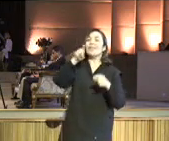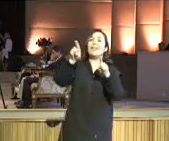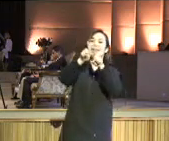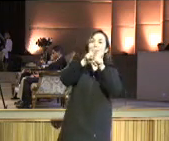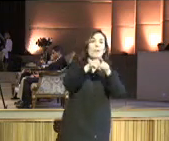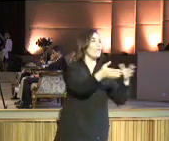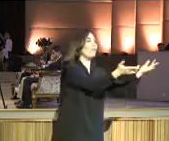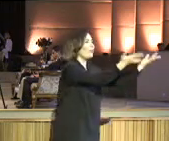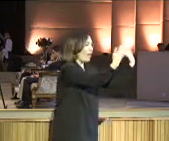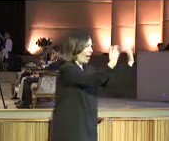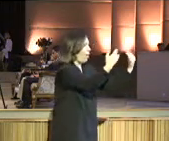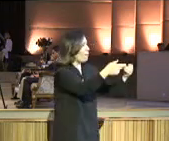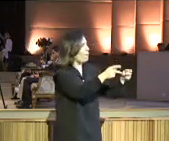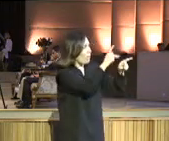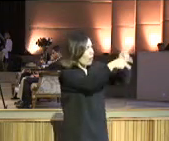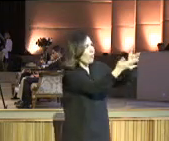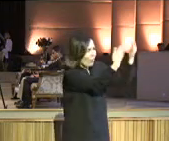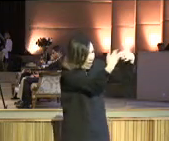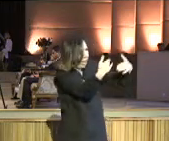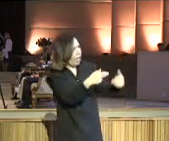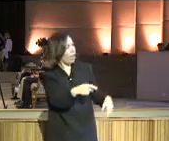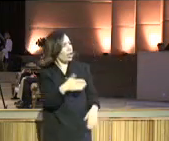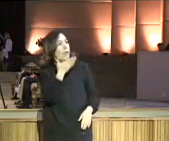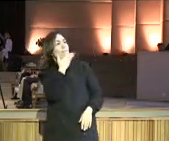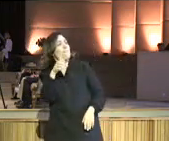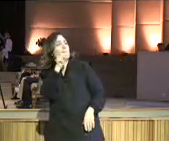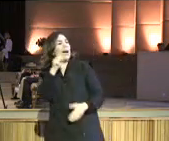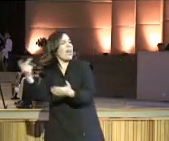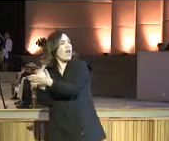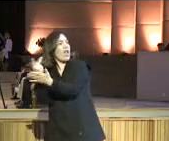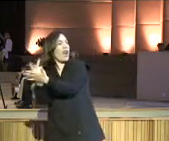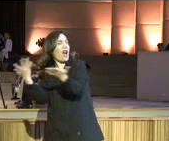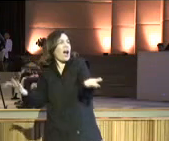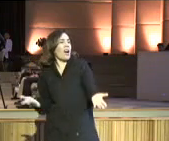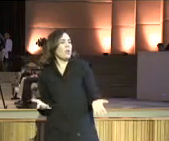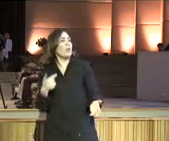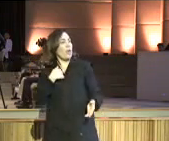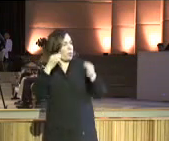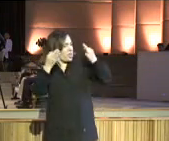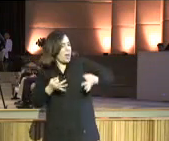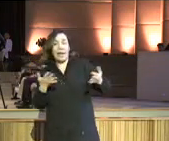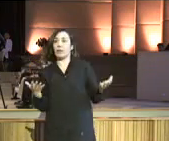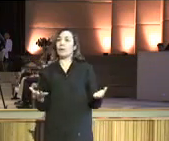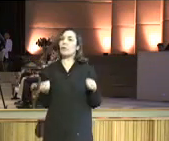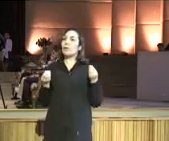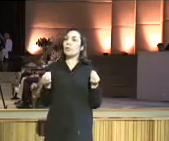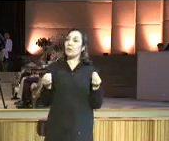E quando ele escreve o Salmo 3, ele está